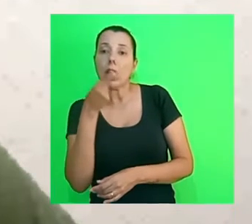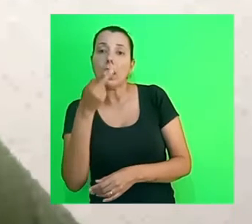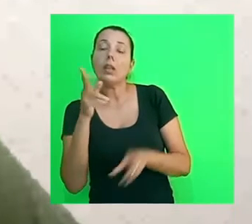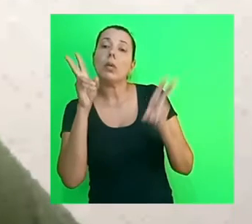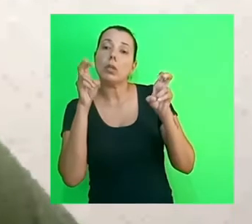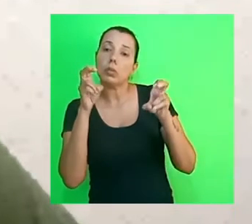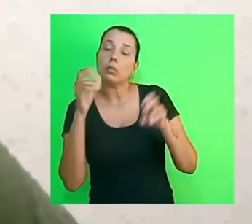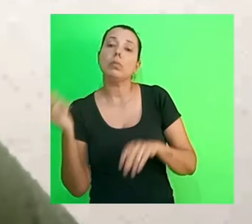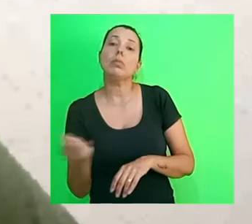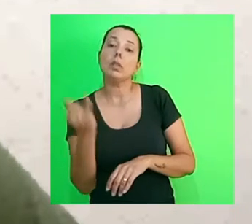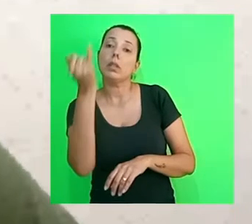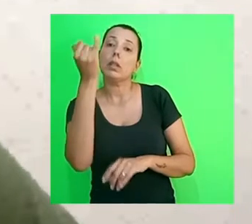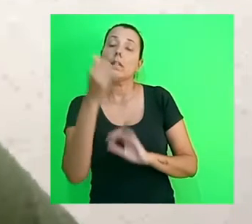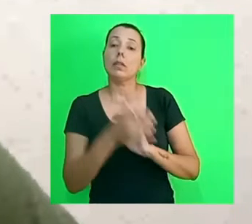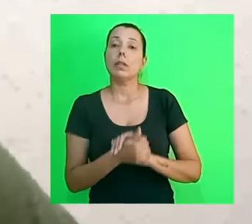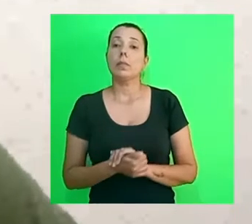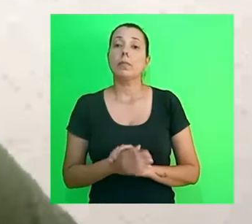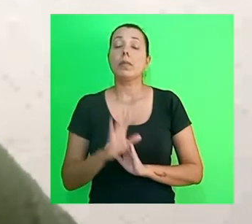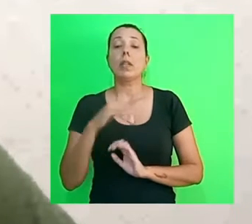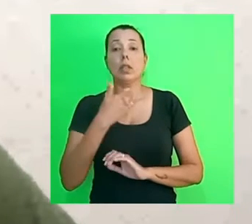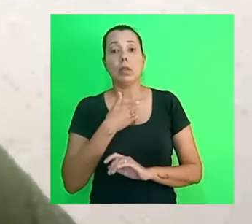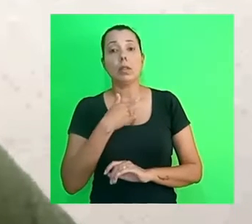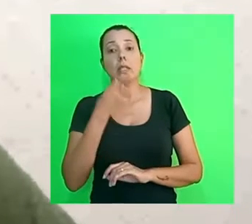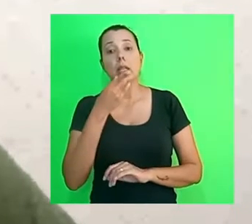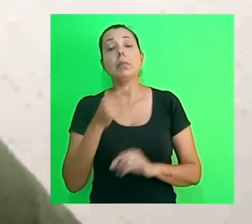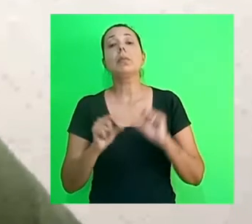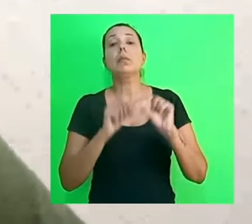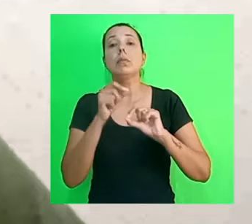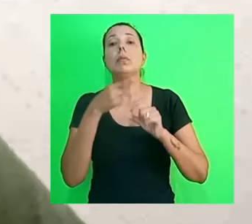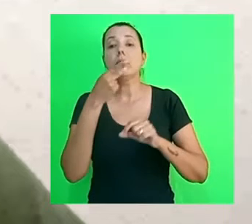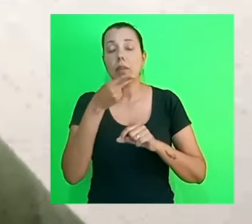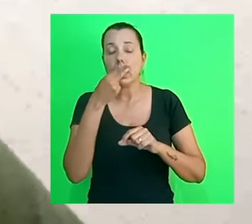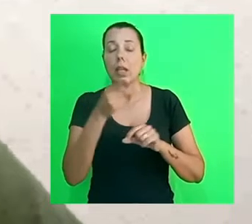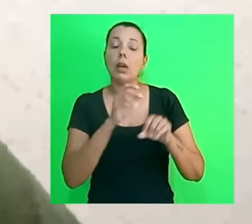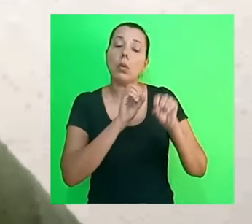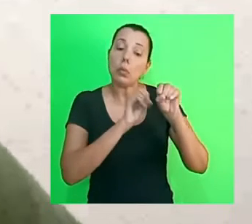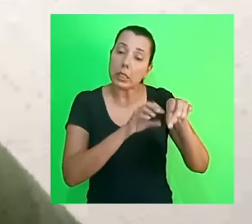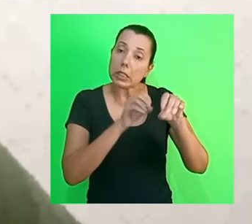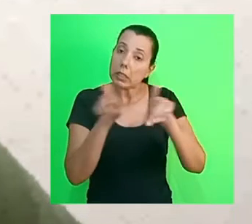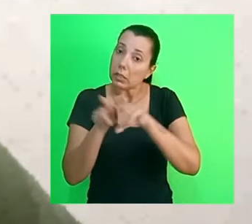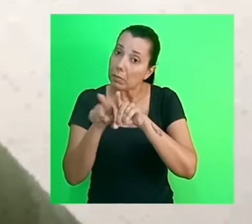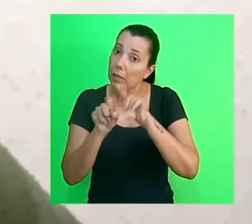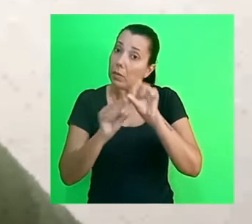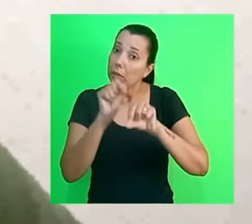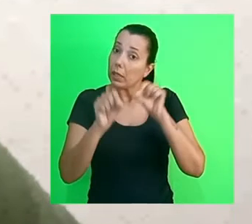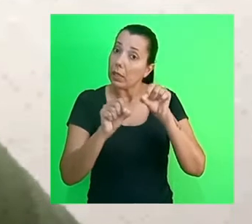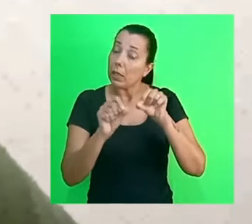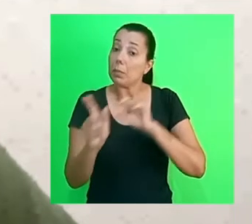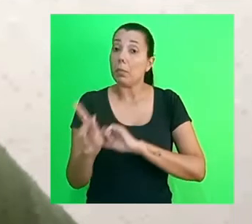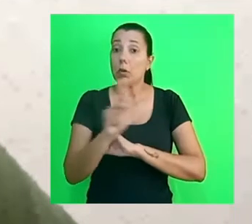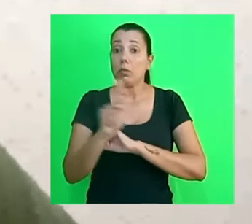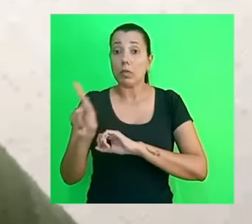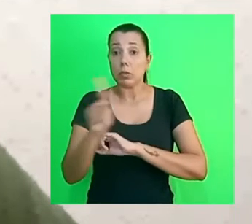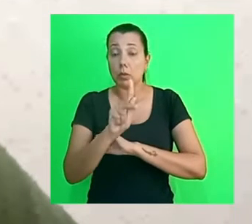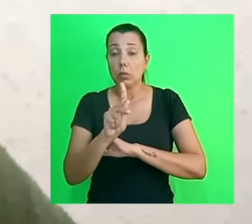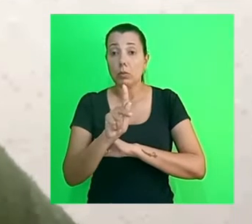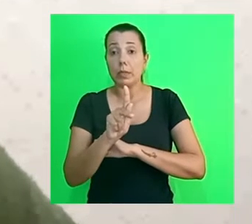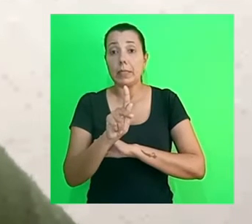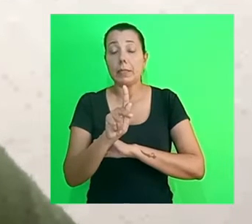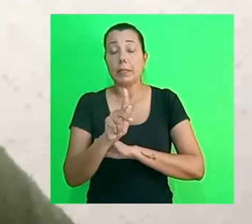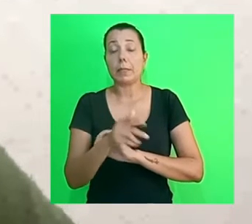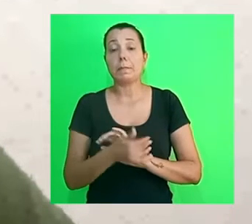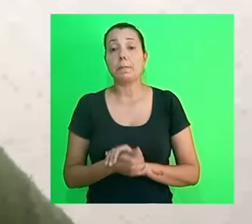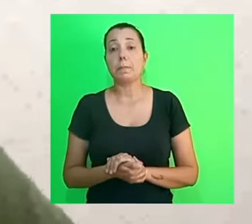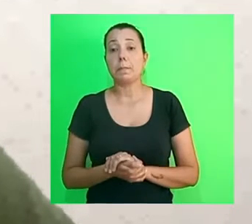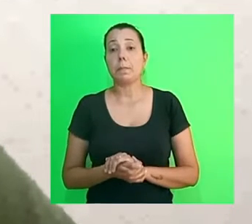aí um aumento da violência para com as mulheres e para com as meninas. E as nossas